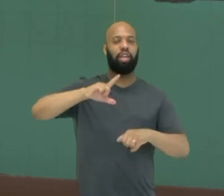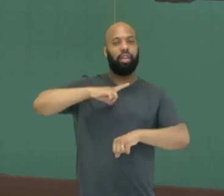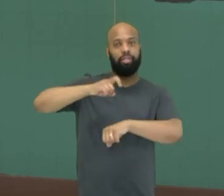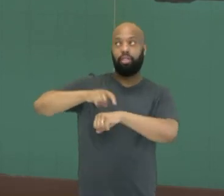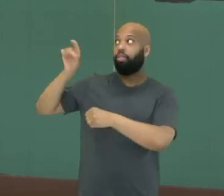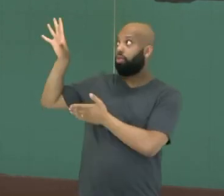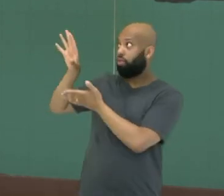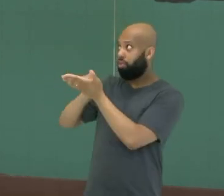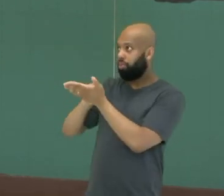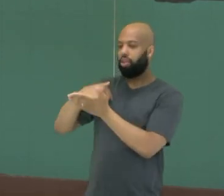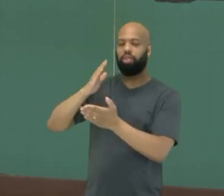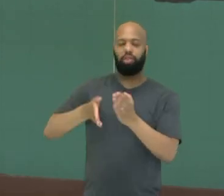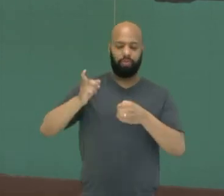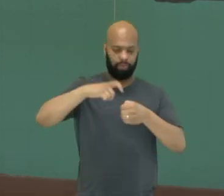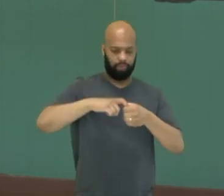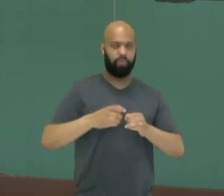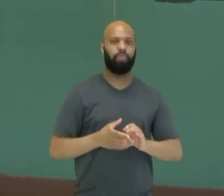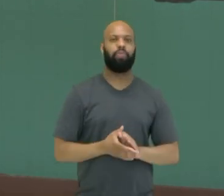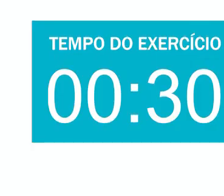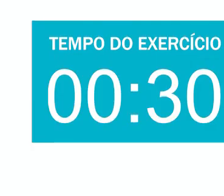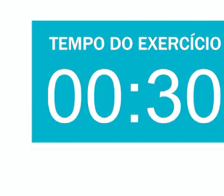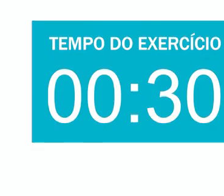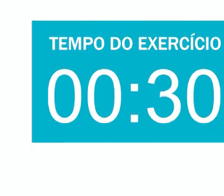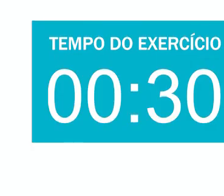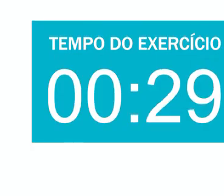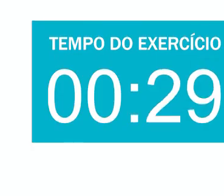tempinho para vocês e eu já retorno.